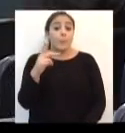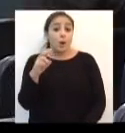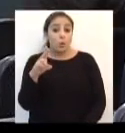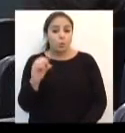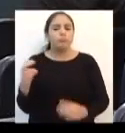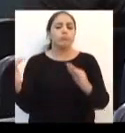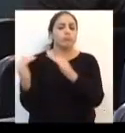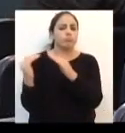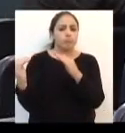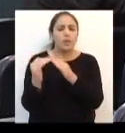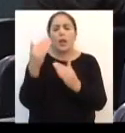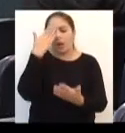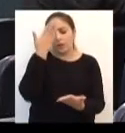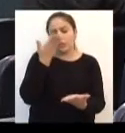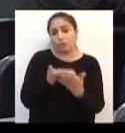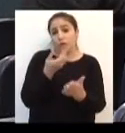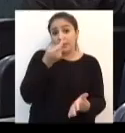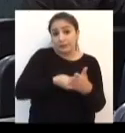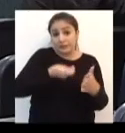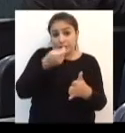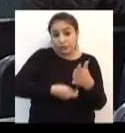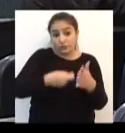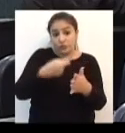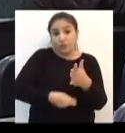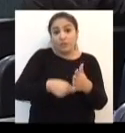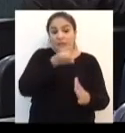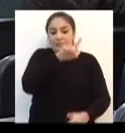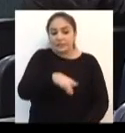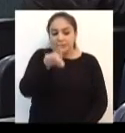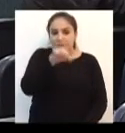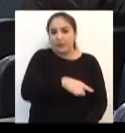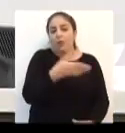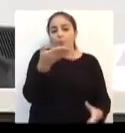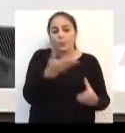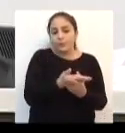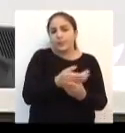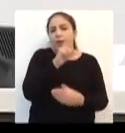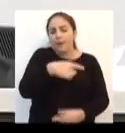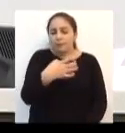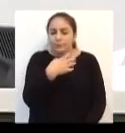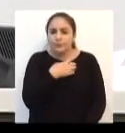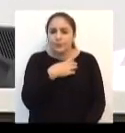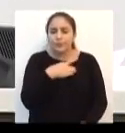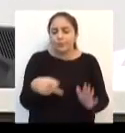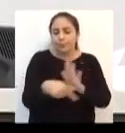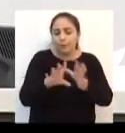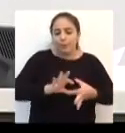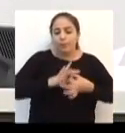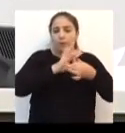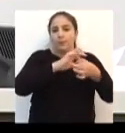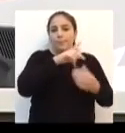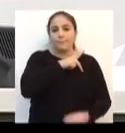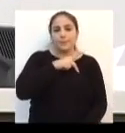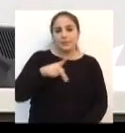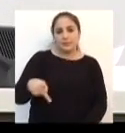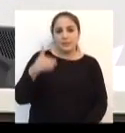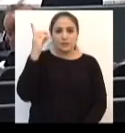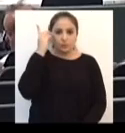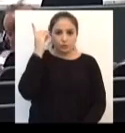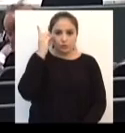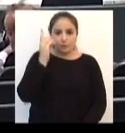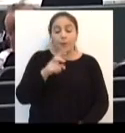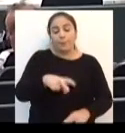concorda. Ele acredita que a tentativa de nulidade do processo foi uma manobra de aliados da